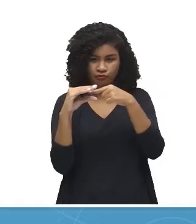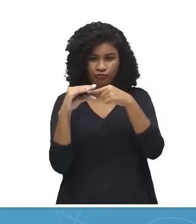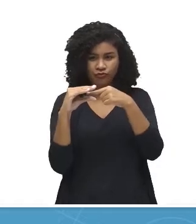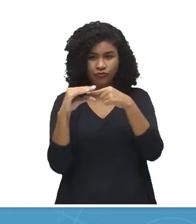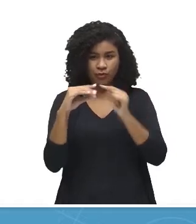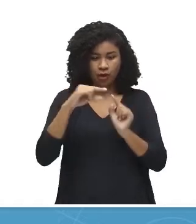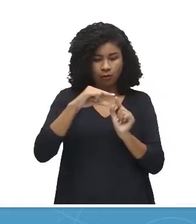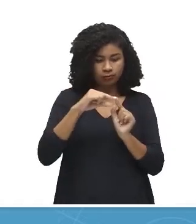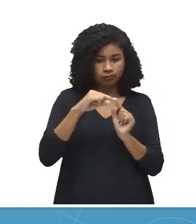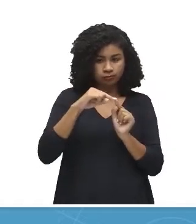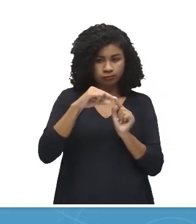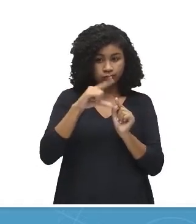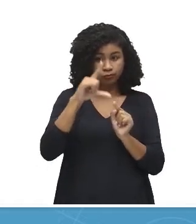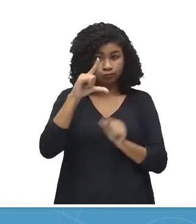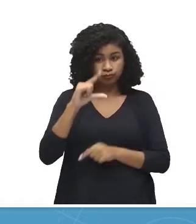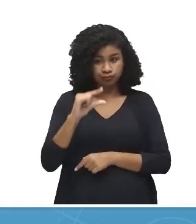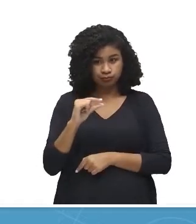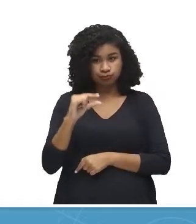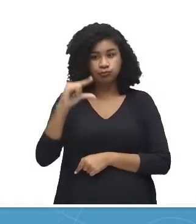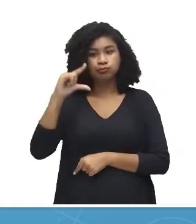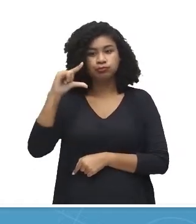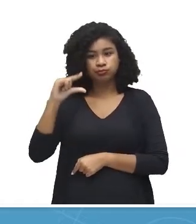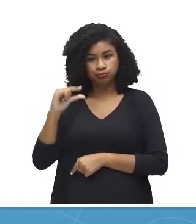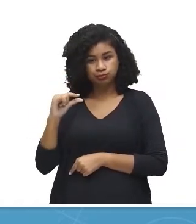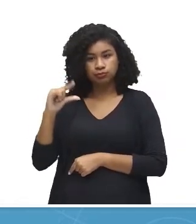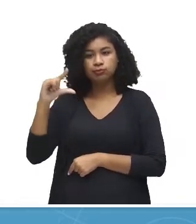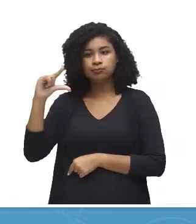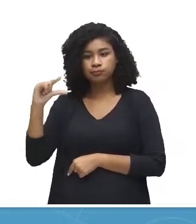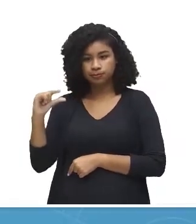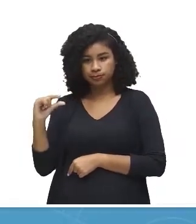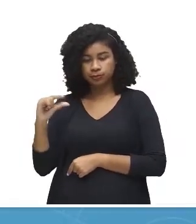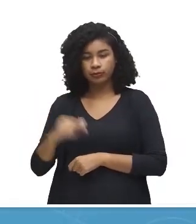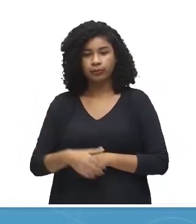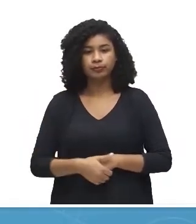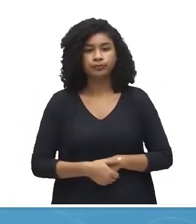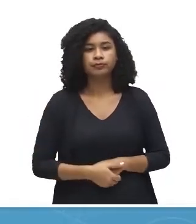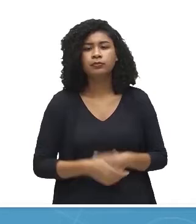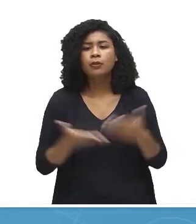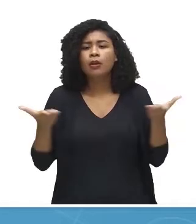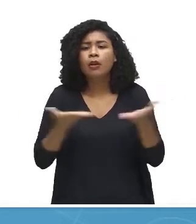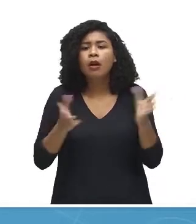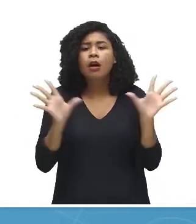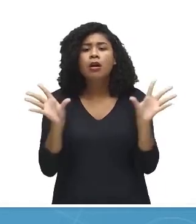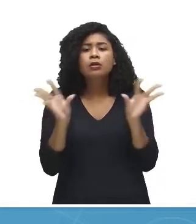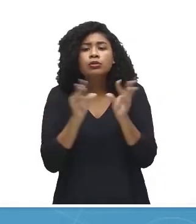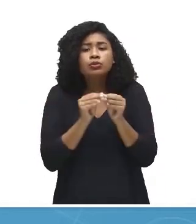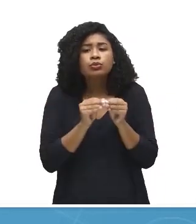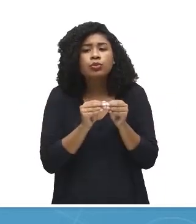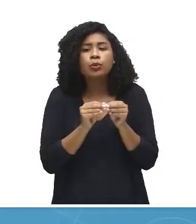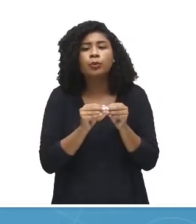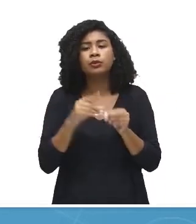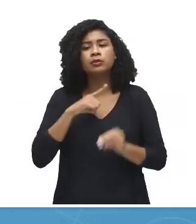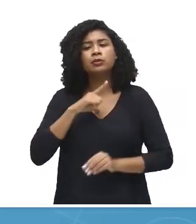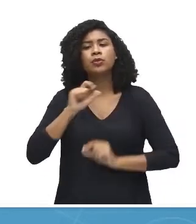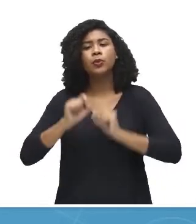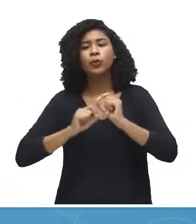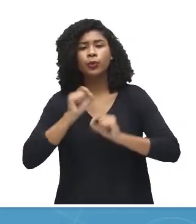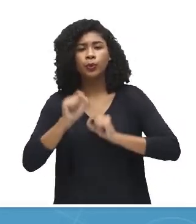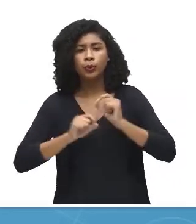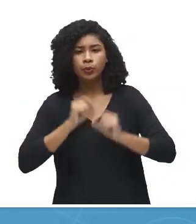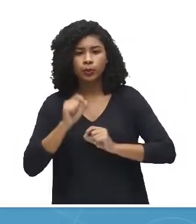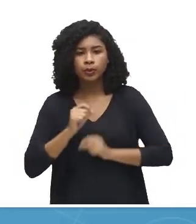é pseudoestratificado, tá? E em pequeno resumo, a gente tem aqui, olha só, o